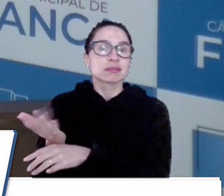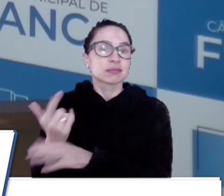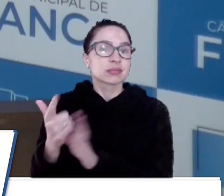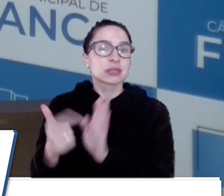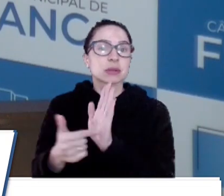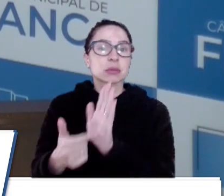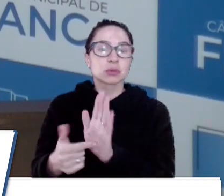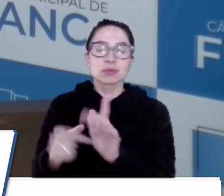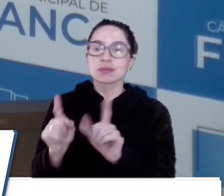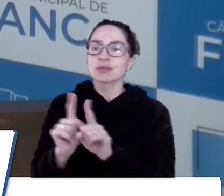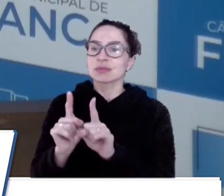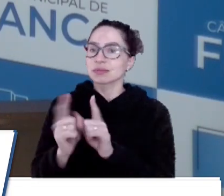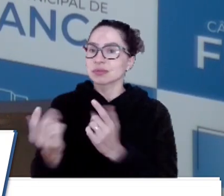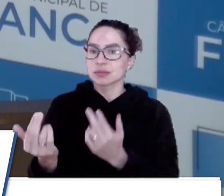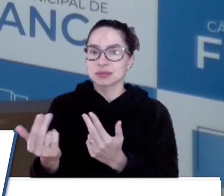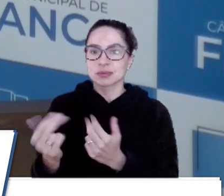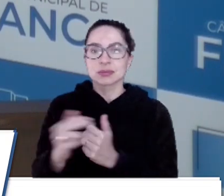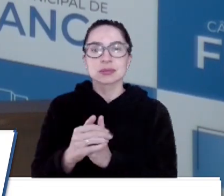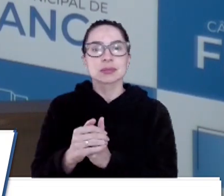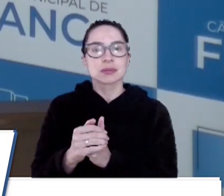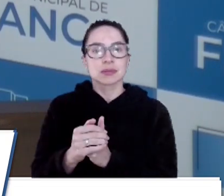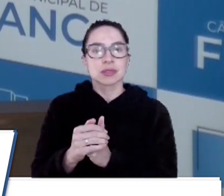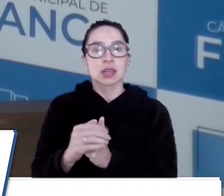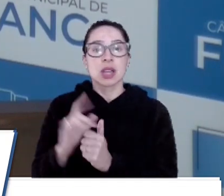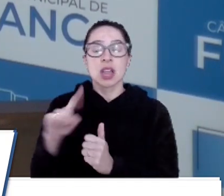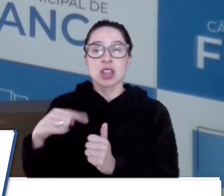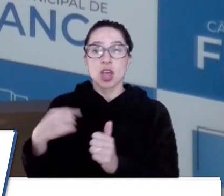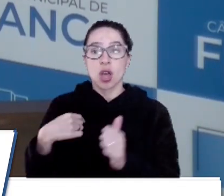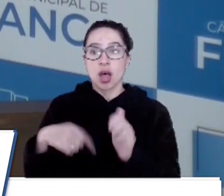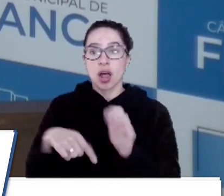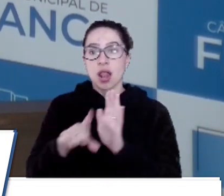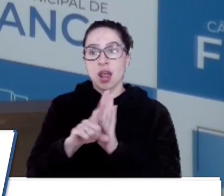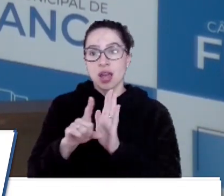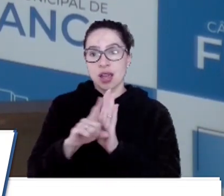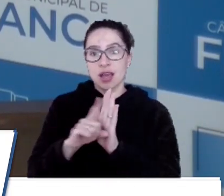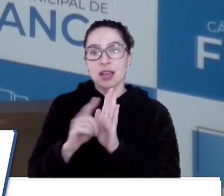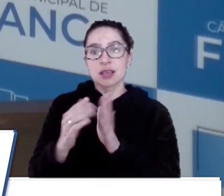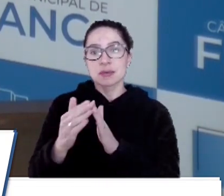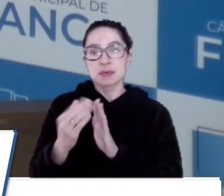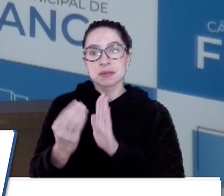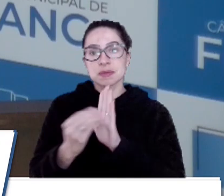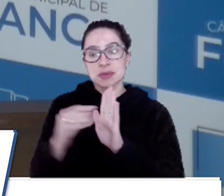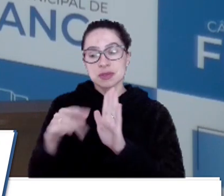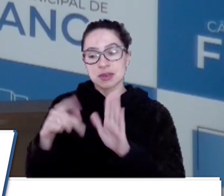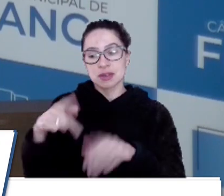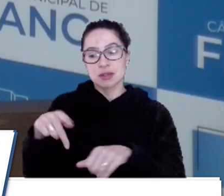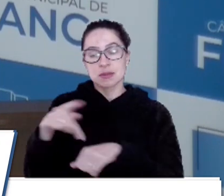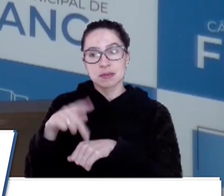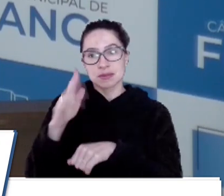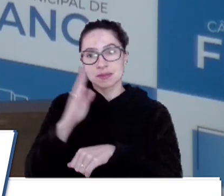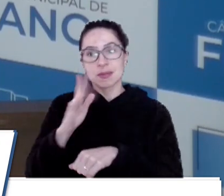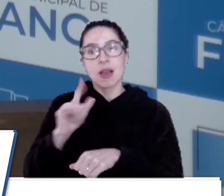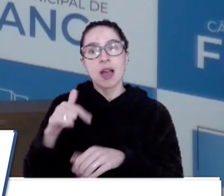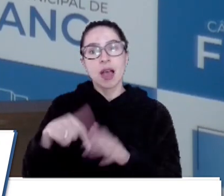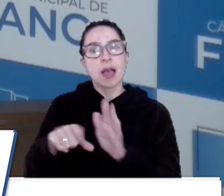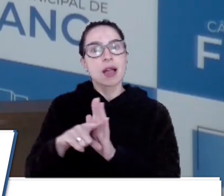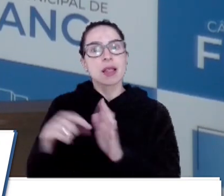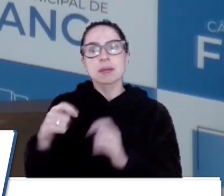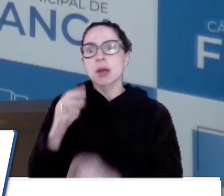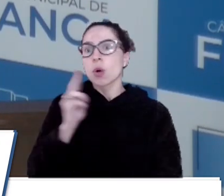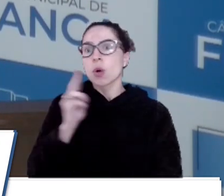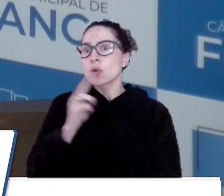também. A nossa lei de licitação no nosso país é uma lei que precisa urgentemente ser